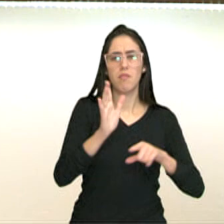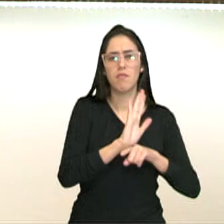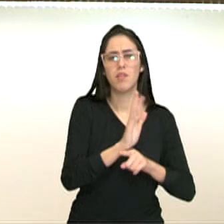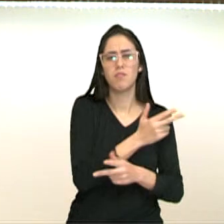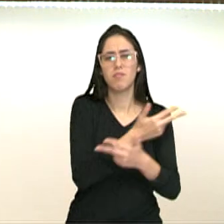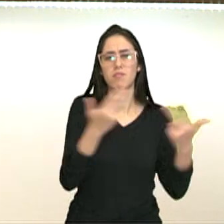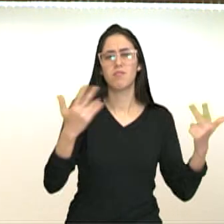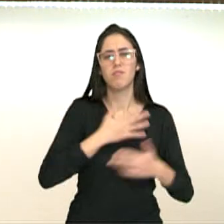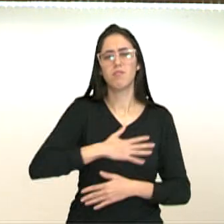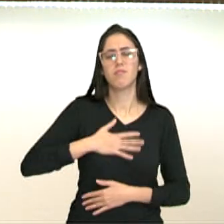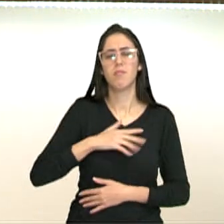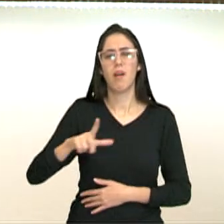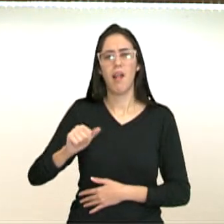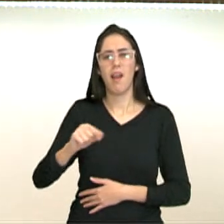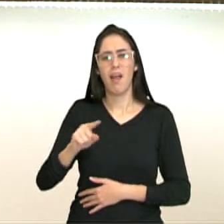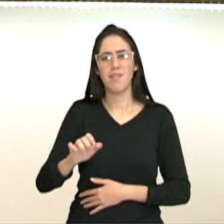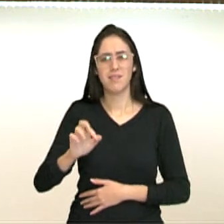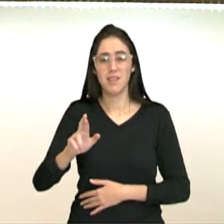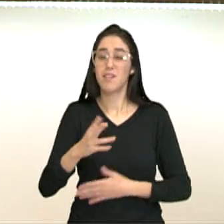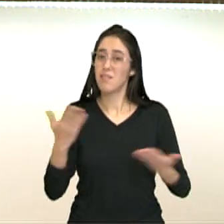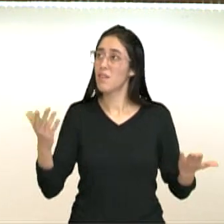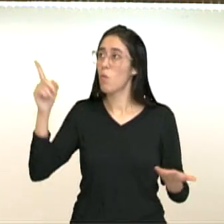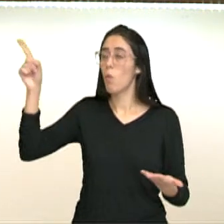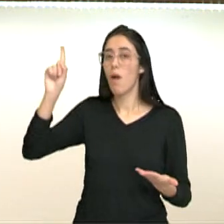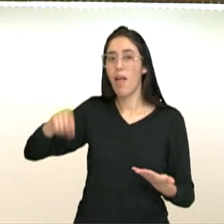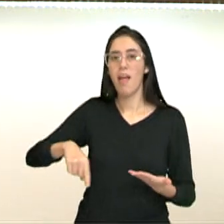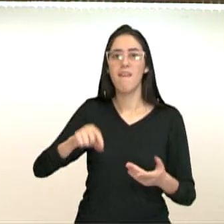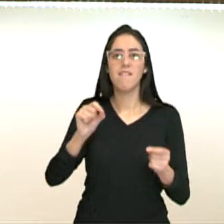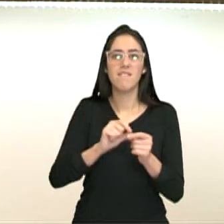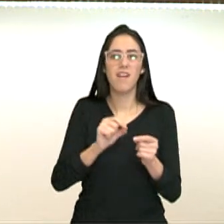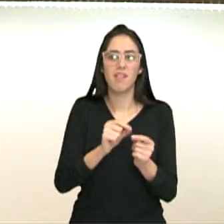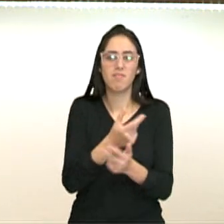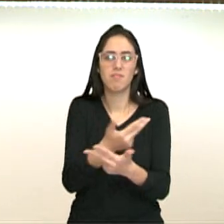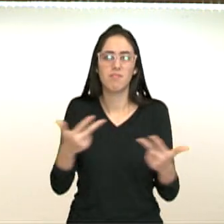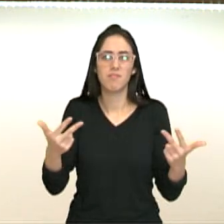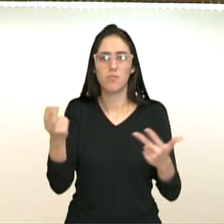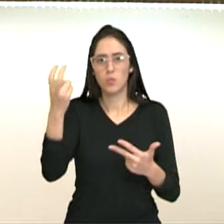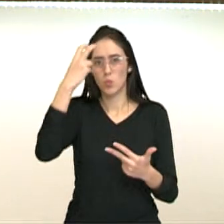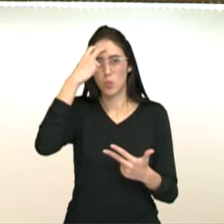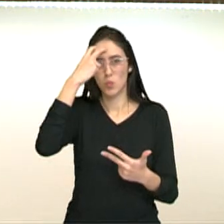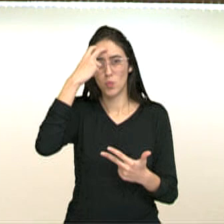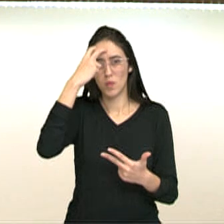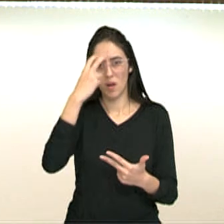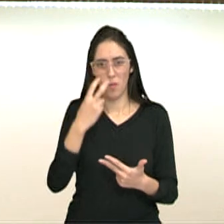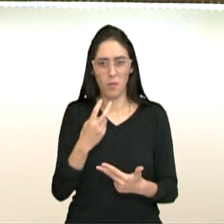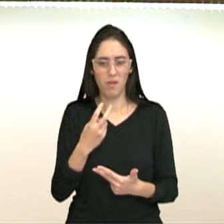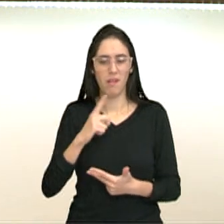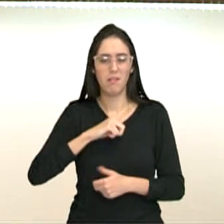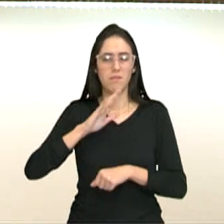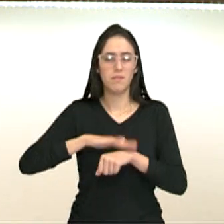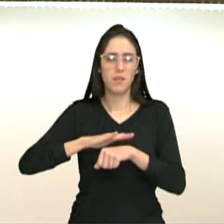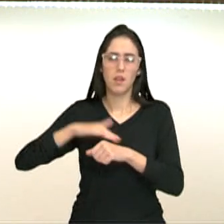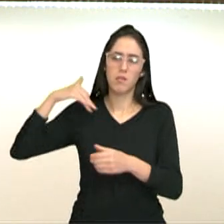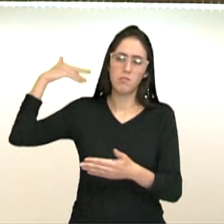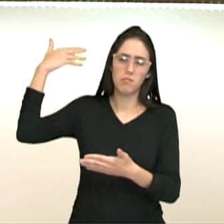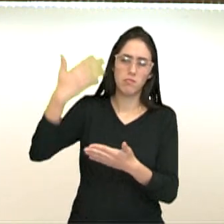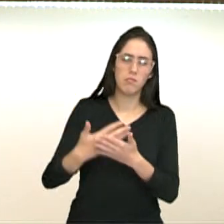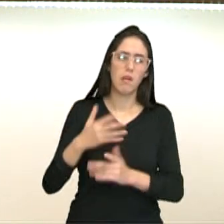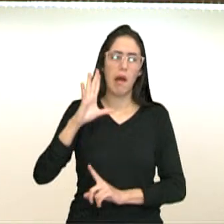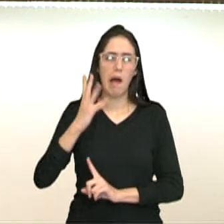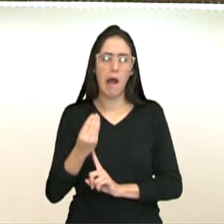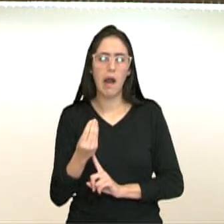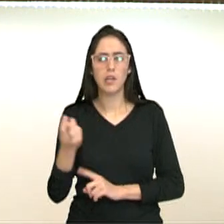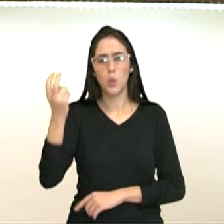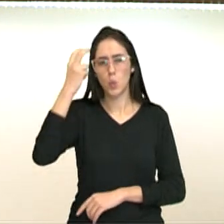de produto cultural, ou seja, ao longo do tempo, ao longo da história, as artes, a cultura